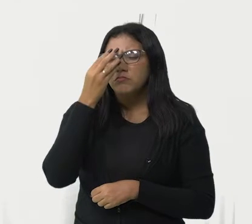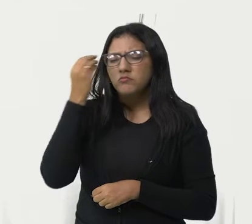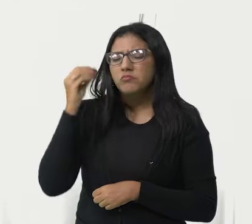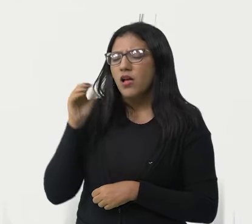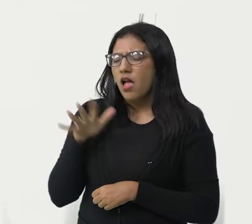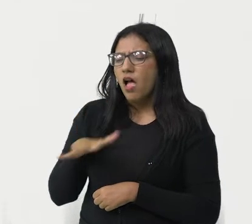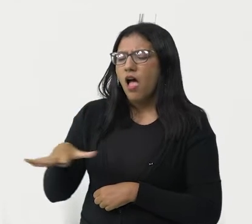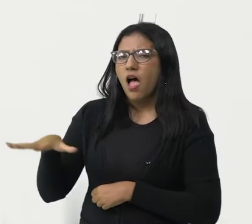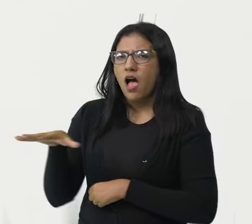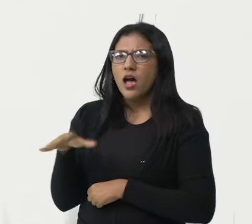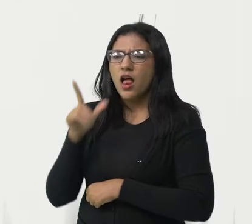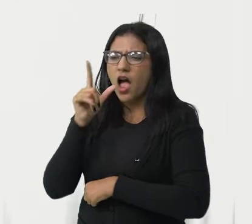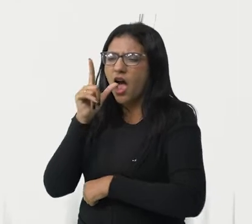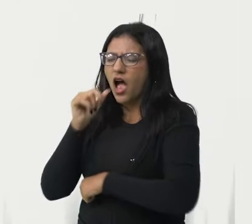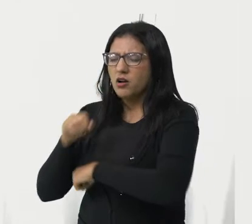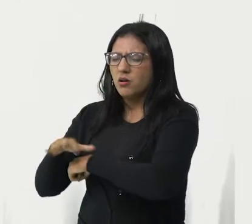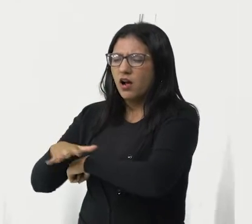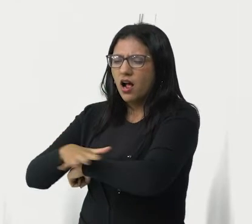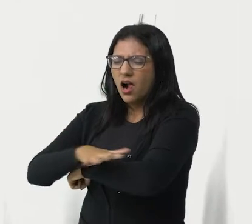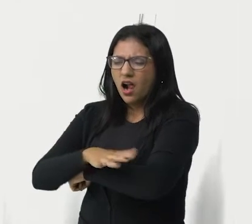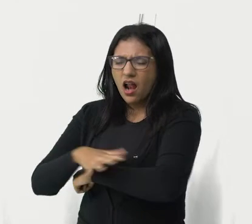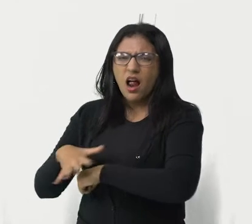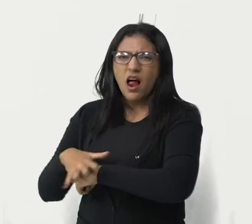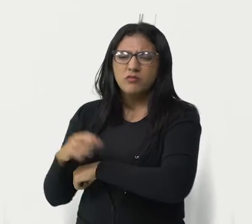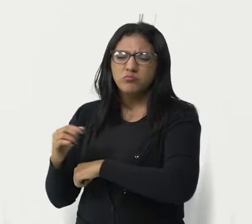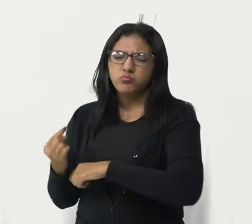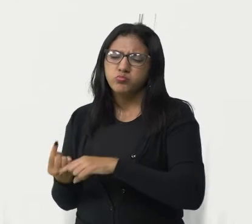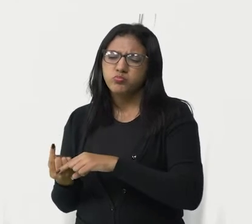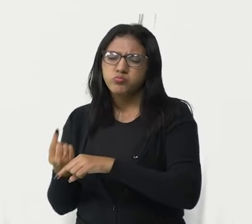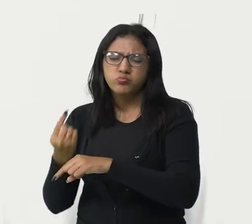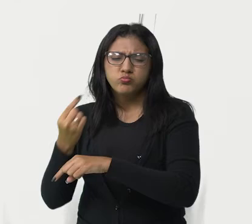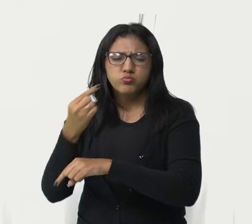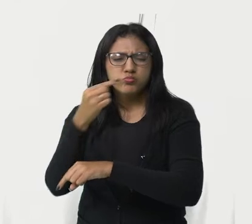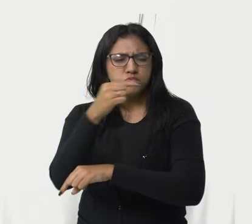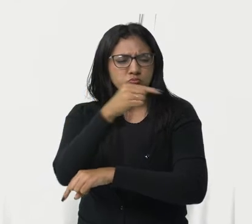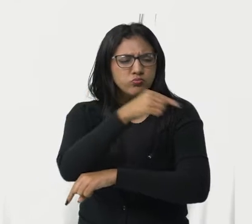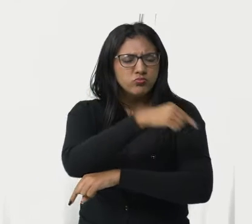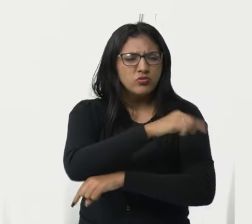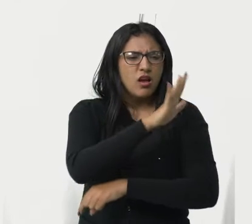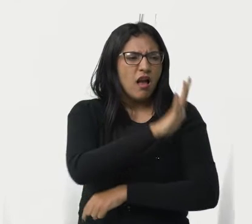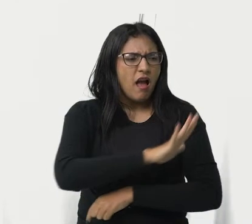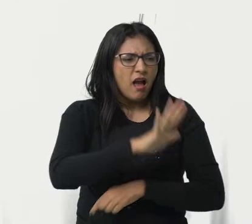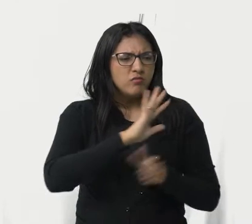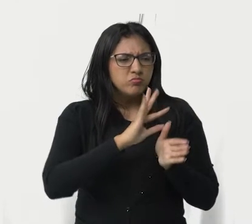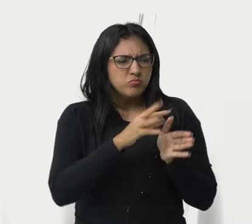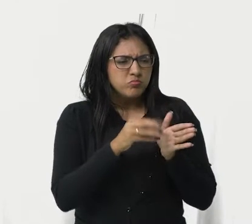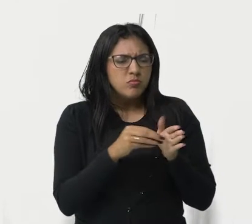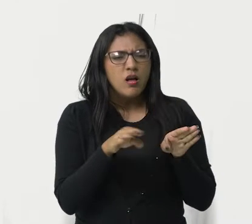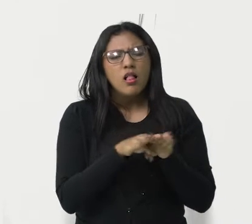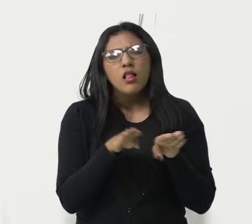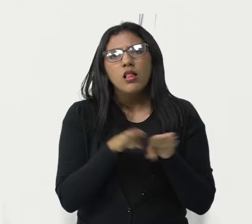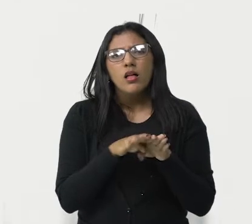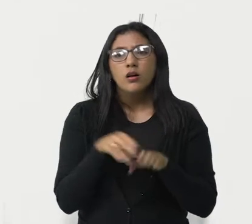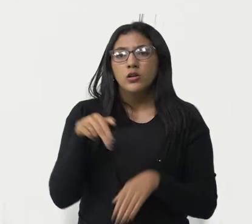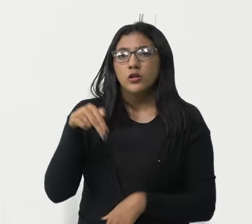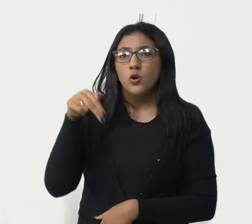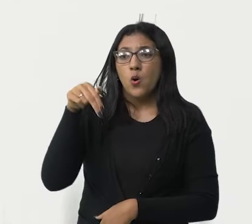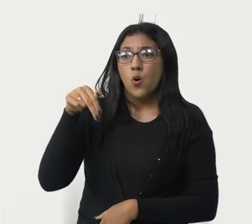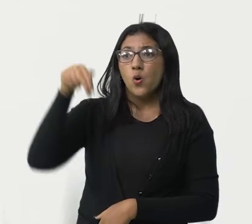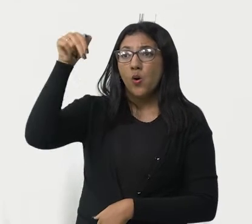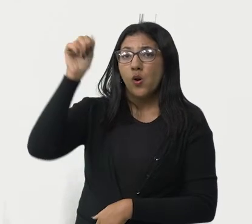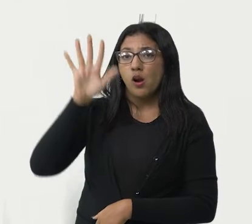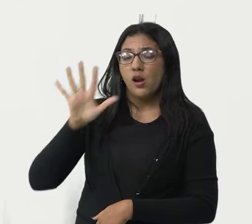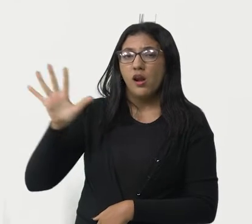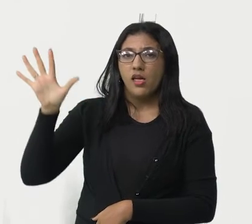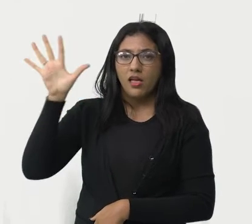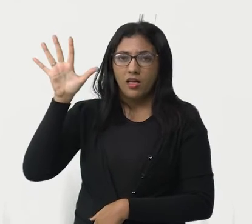litorânea, começam a ir um pouquinho mais para o interior e eles começam a explorar no Nordeste brasileiro